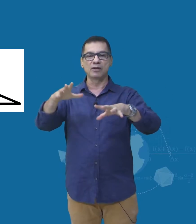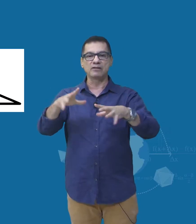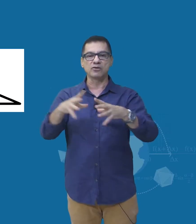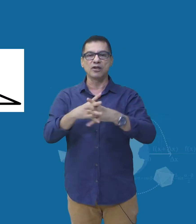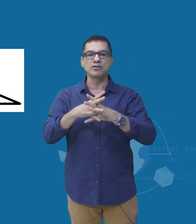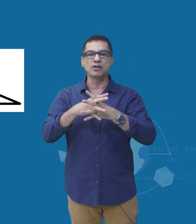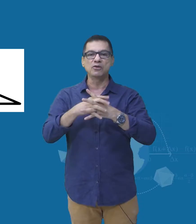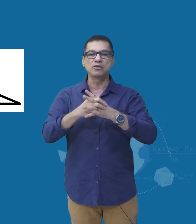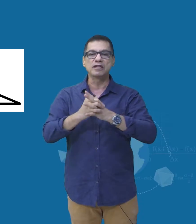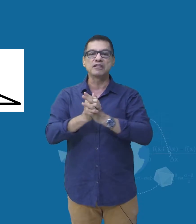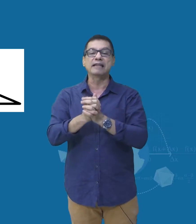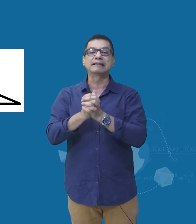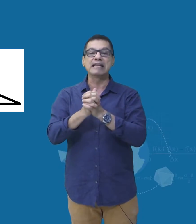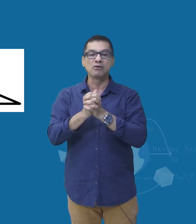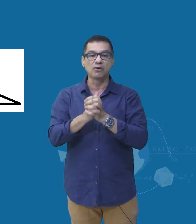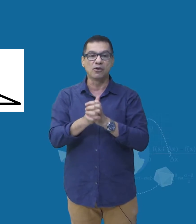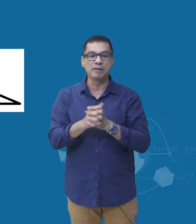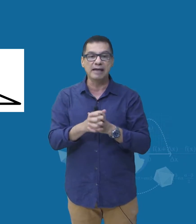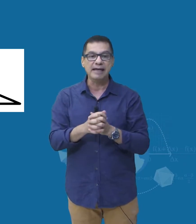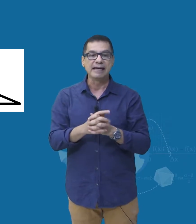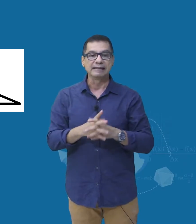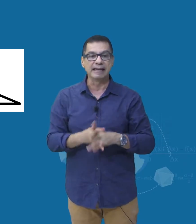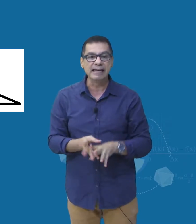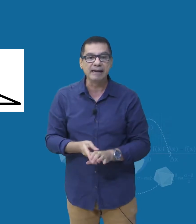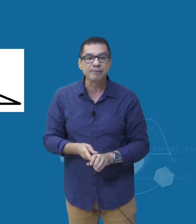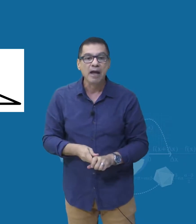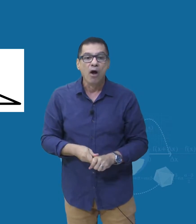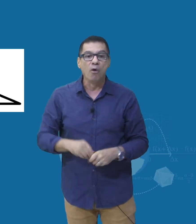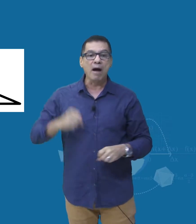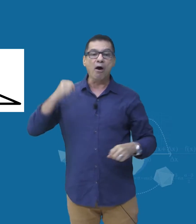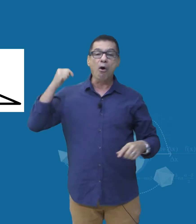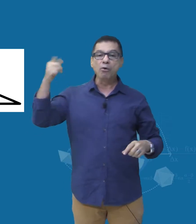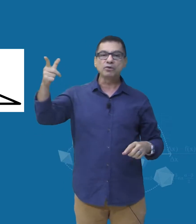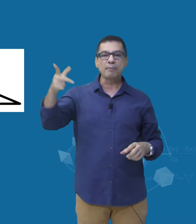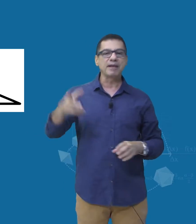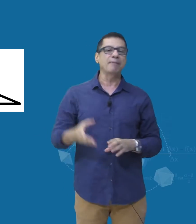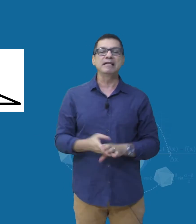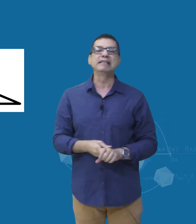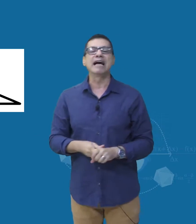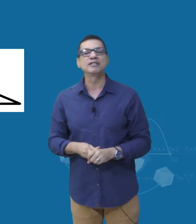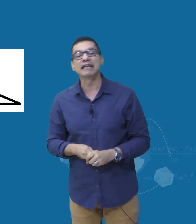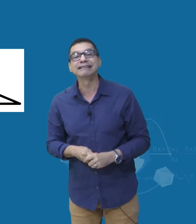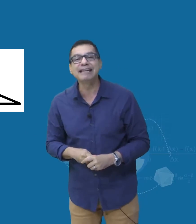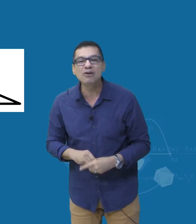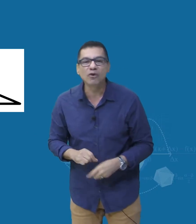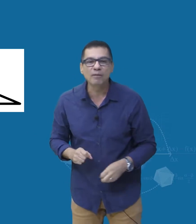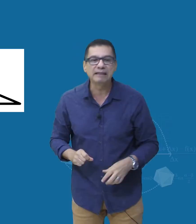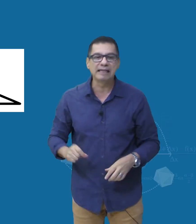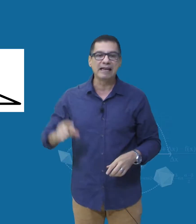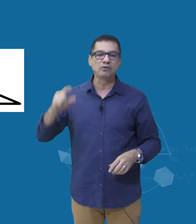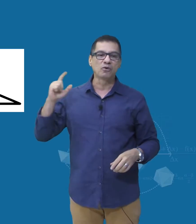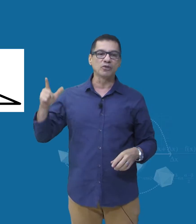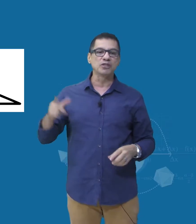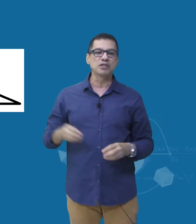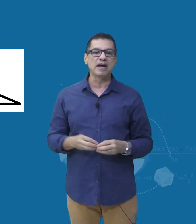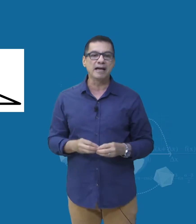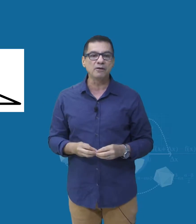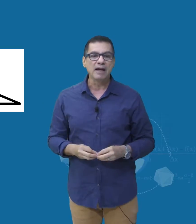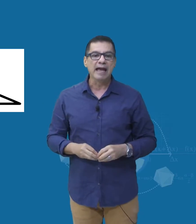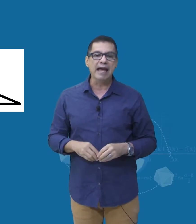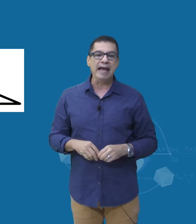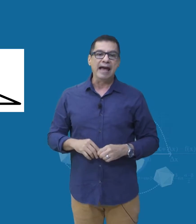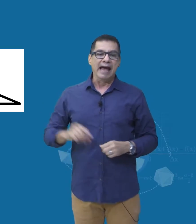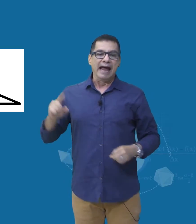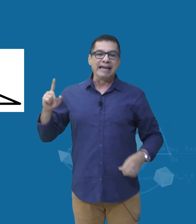essas angulações oriundas da trigonometria. Uma outra aplicabilidade da trigonometria no